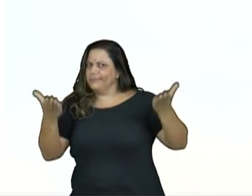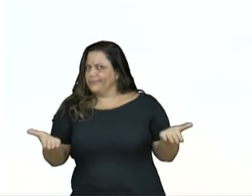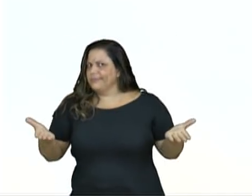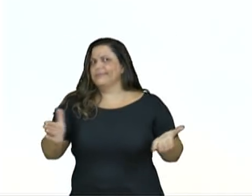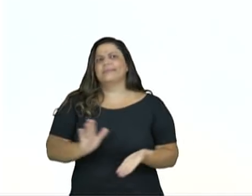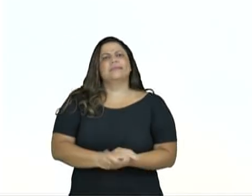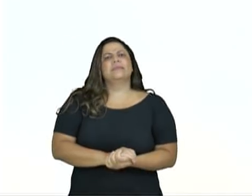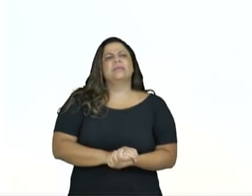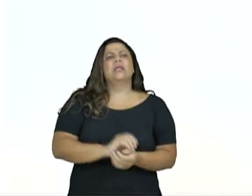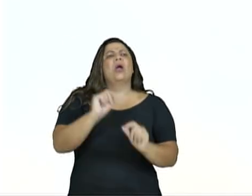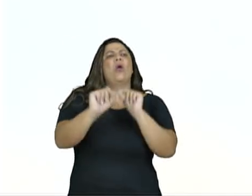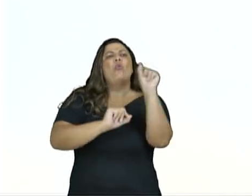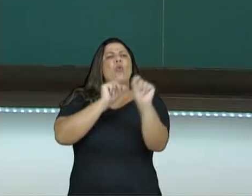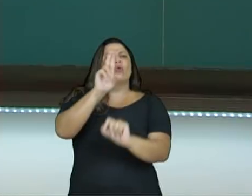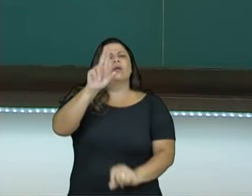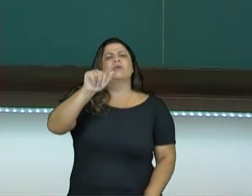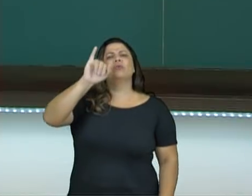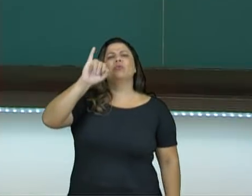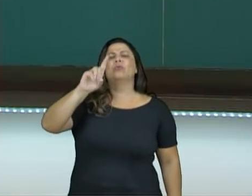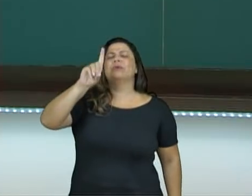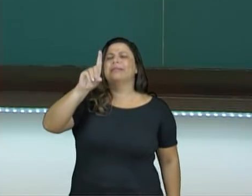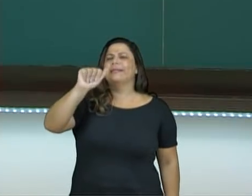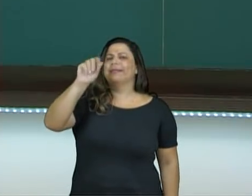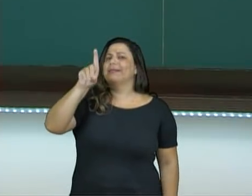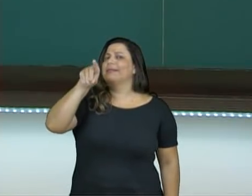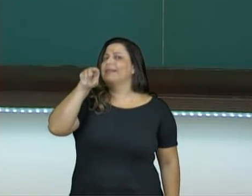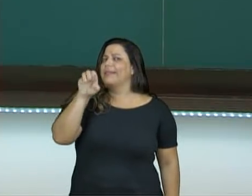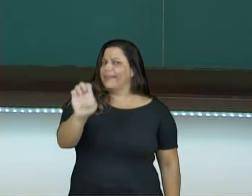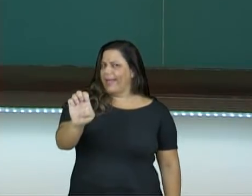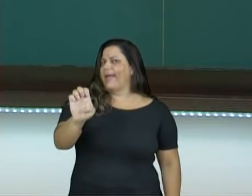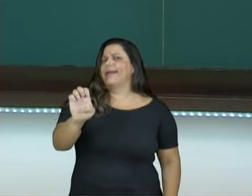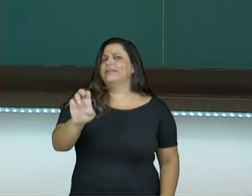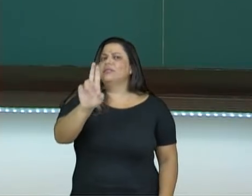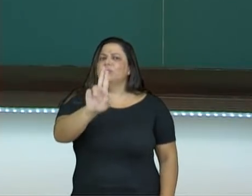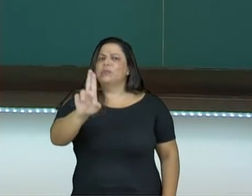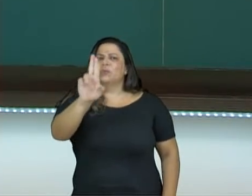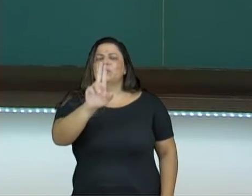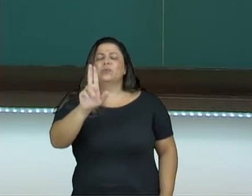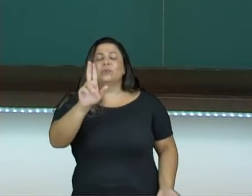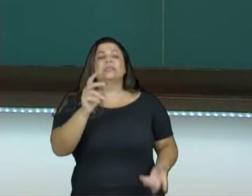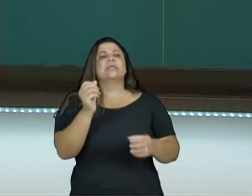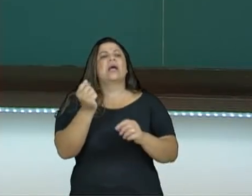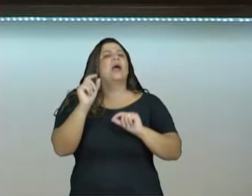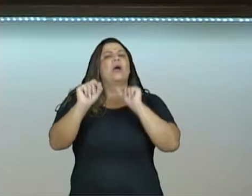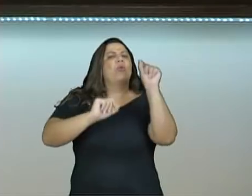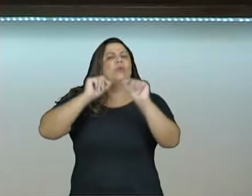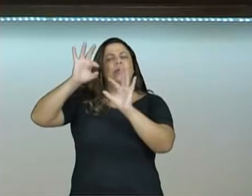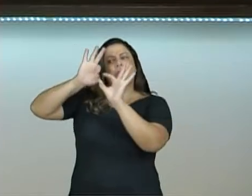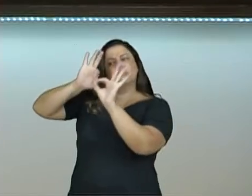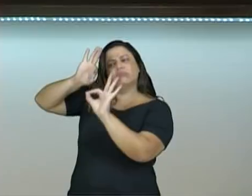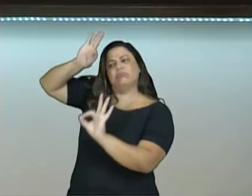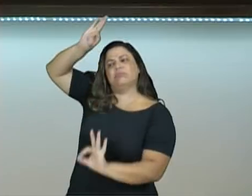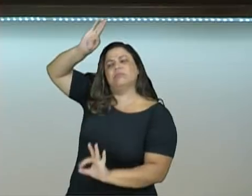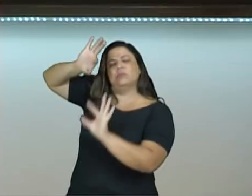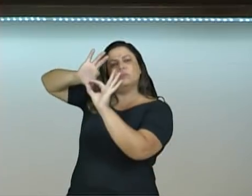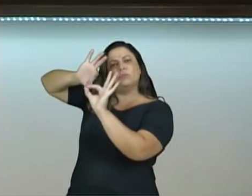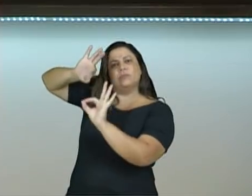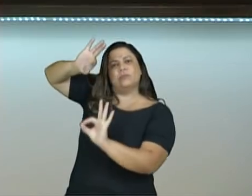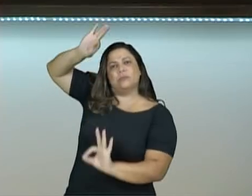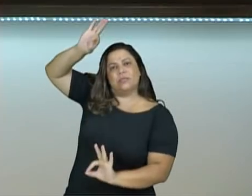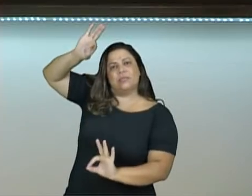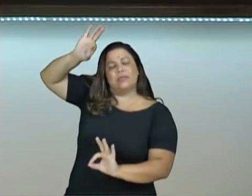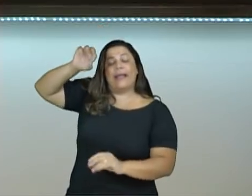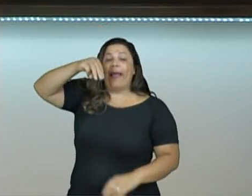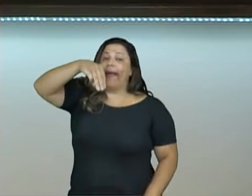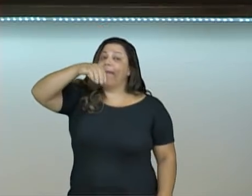Quais seriam as unidades utilizadas para medir ângulos? Né? Por exemplo, a gente vai medir a nossa altura, nós